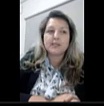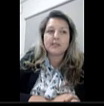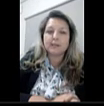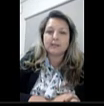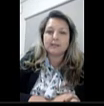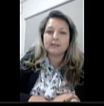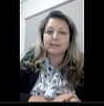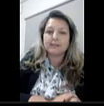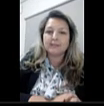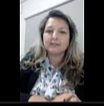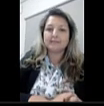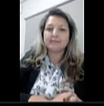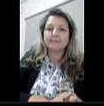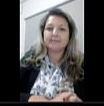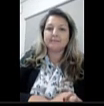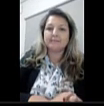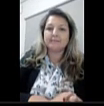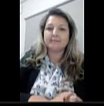disposição